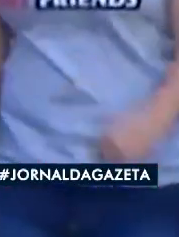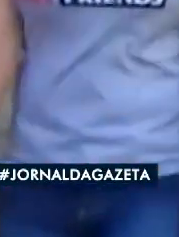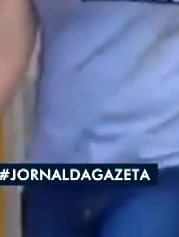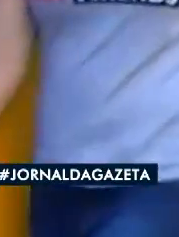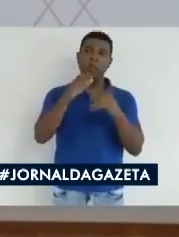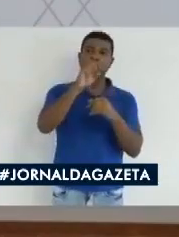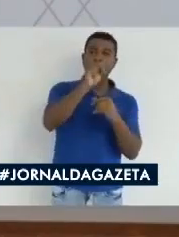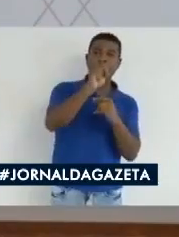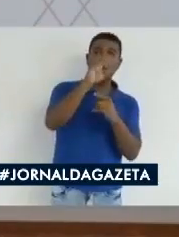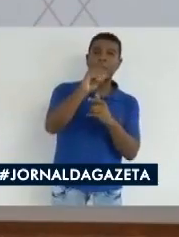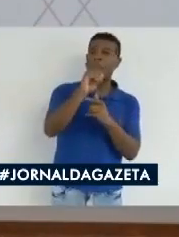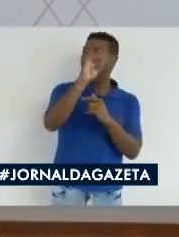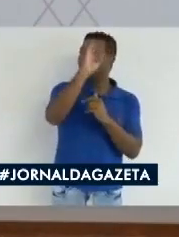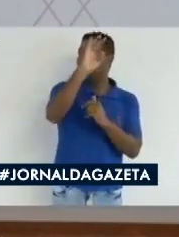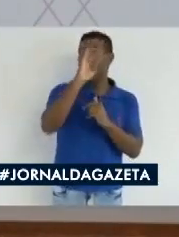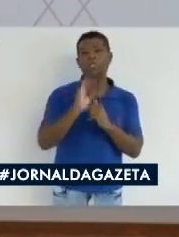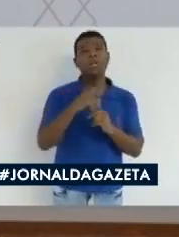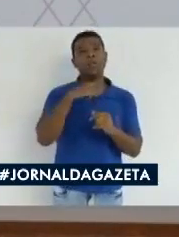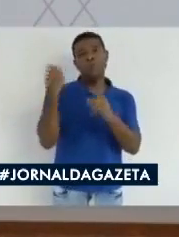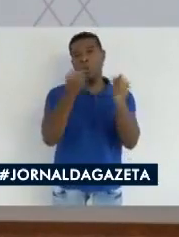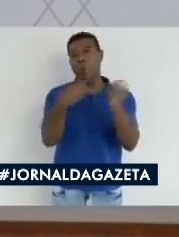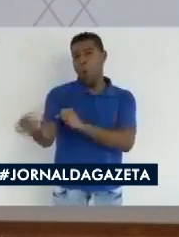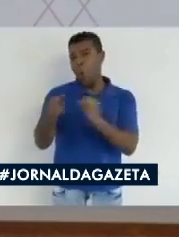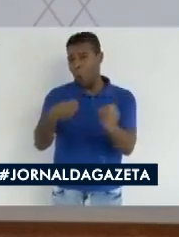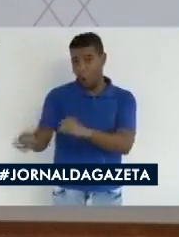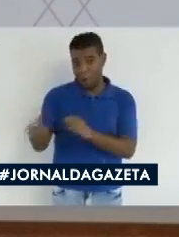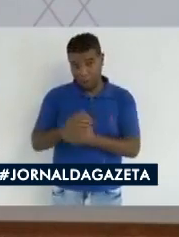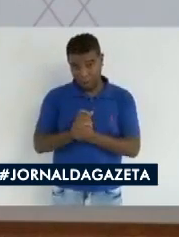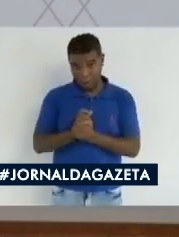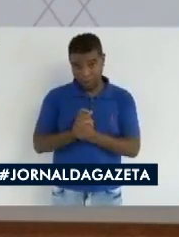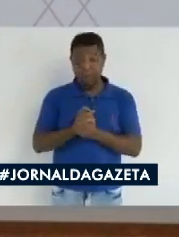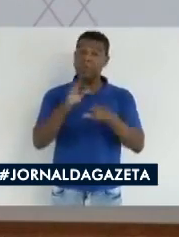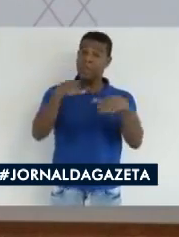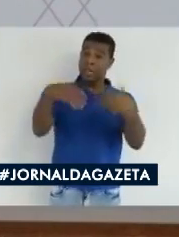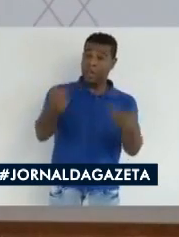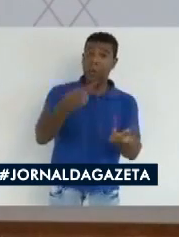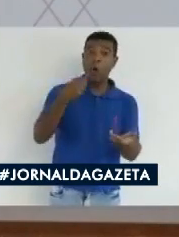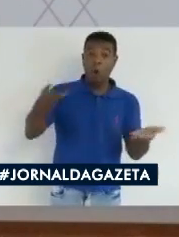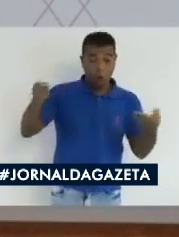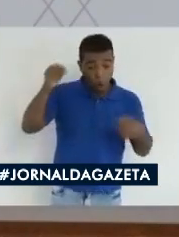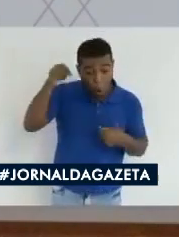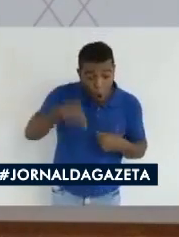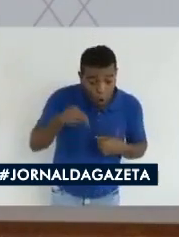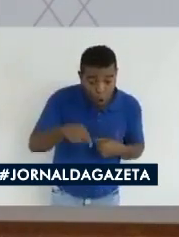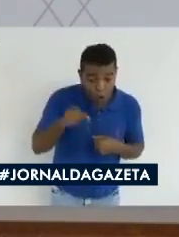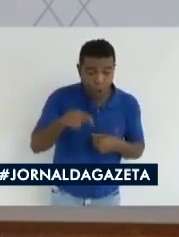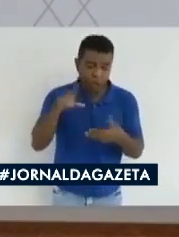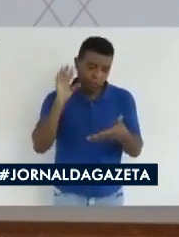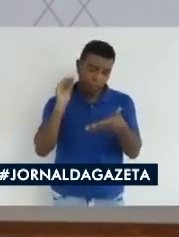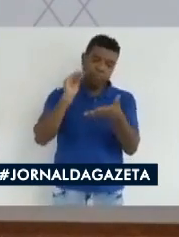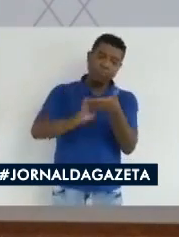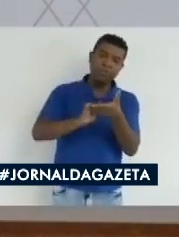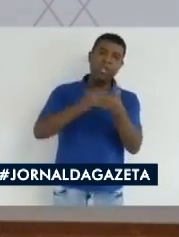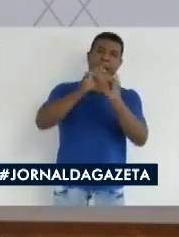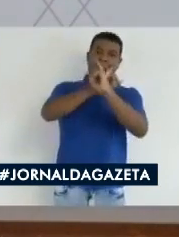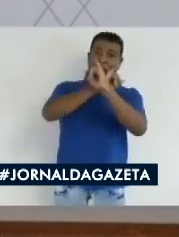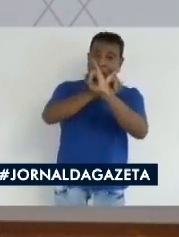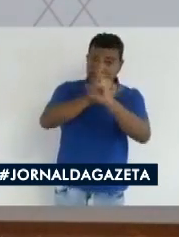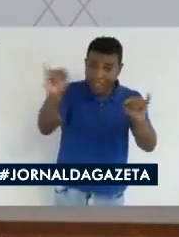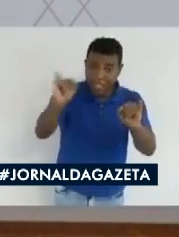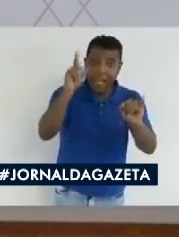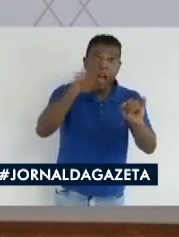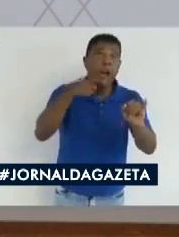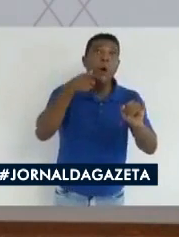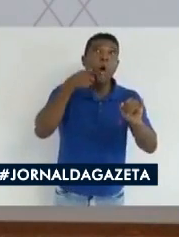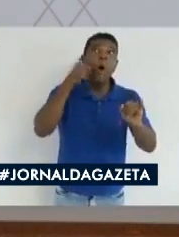registros diários o que hoje nós confirmamos não necessariamente são óbitos que aconteceram no dia